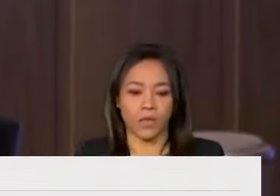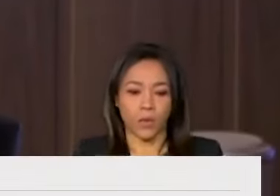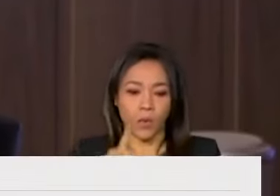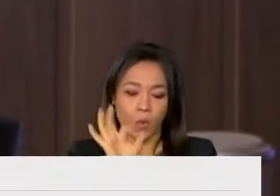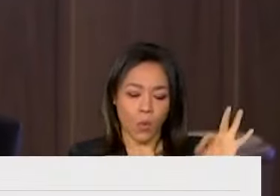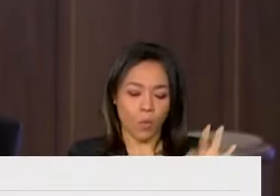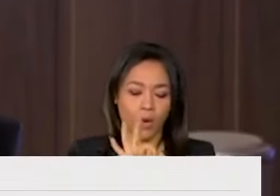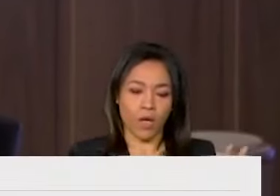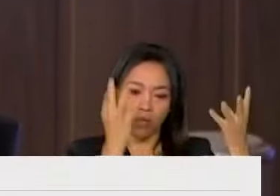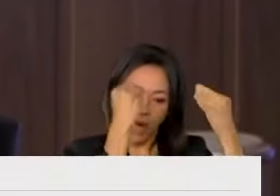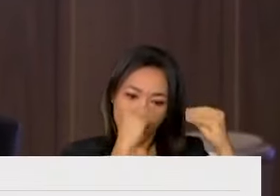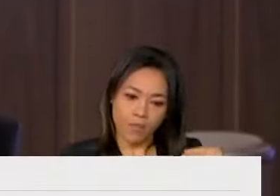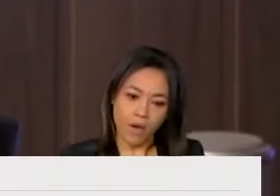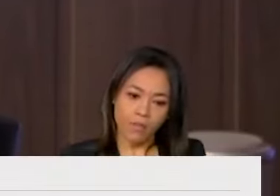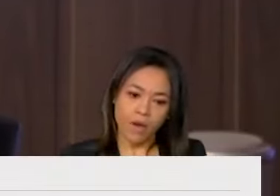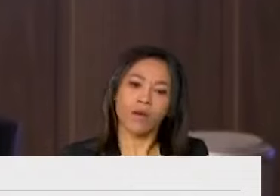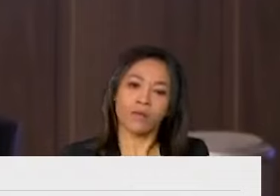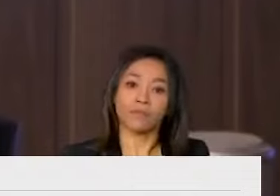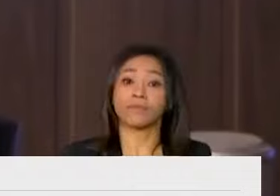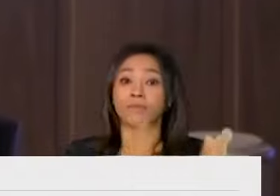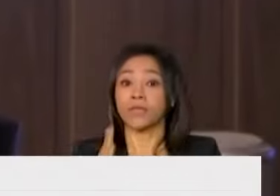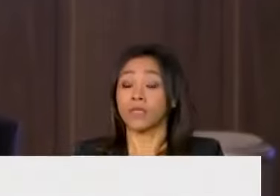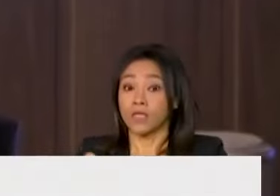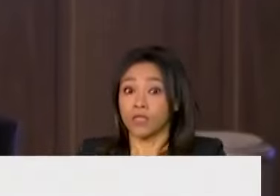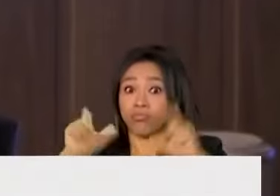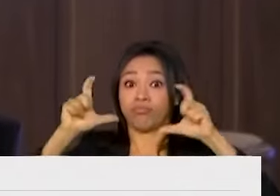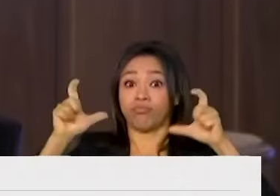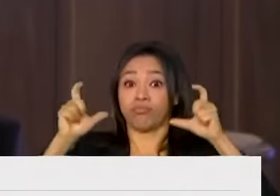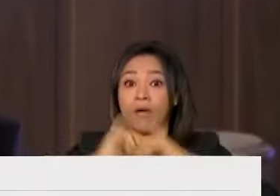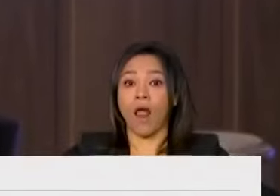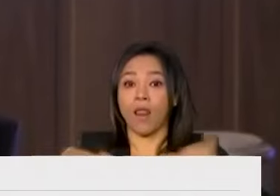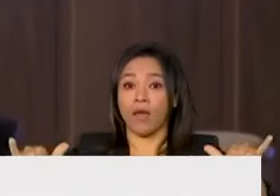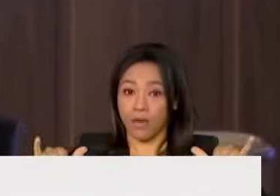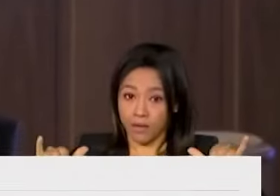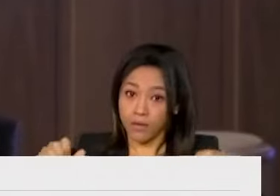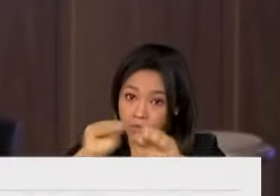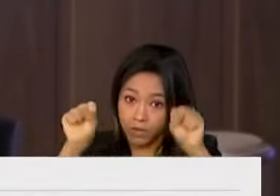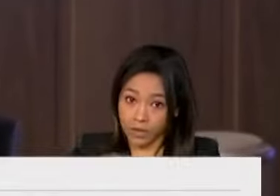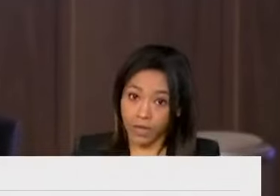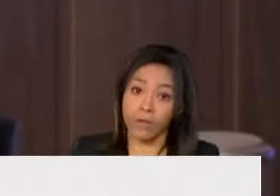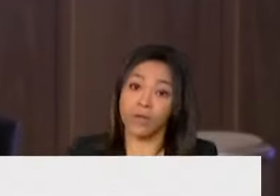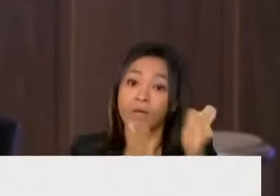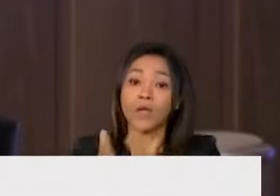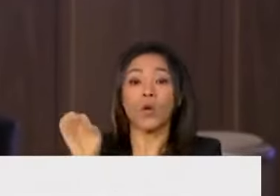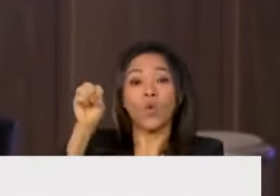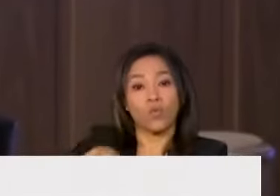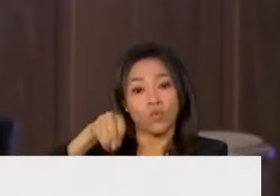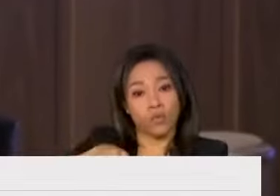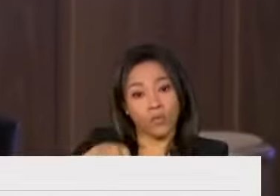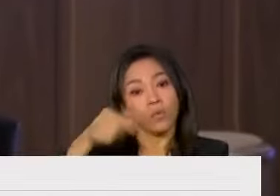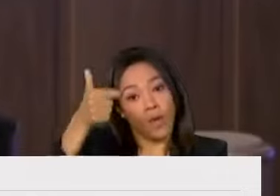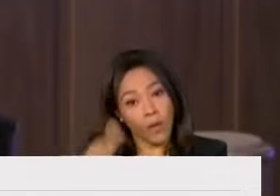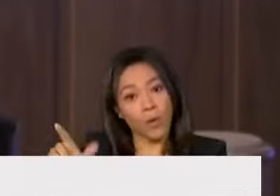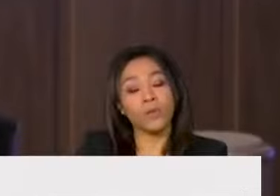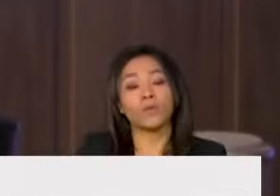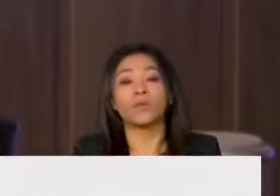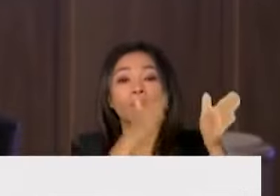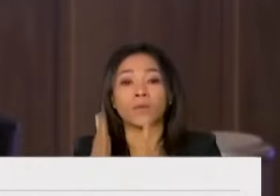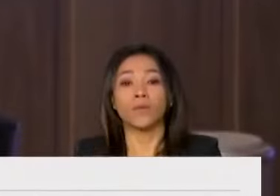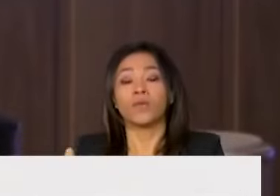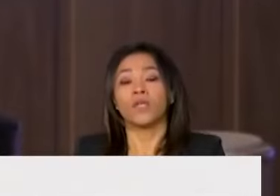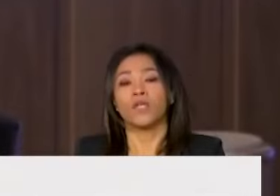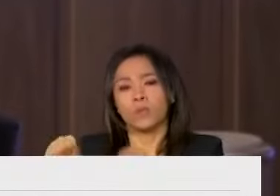produto, né? O sistema de alerta é outro, o fundo de financiamento é outro e o sistema integrado de defesa